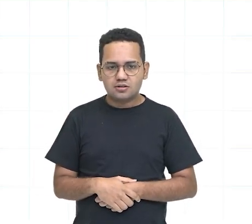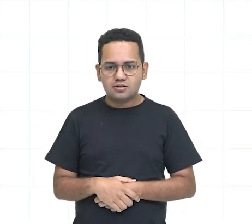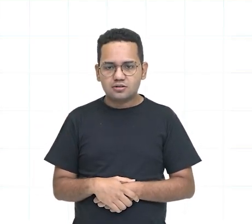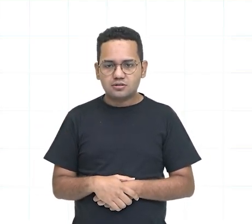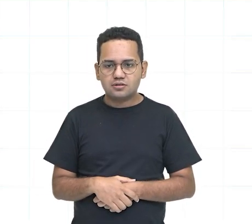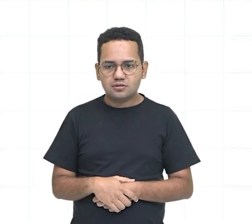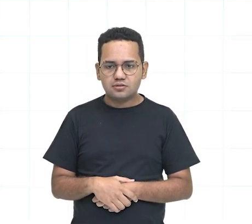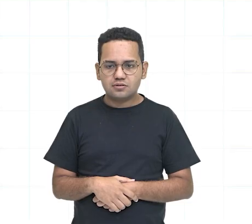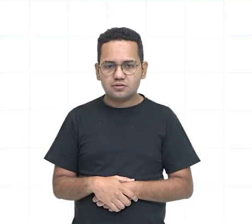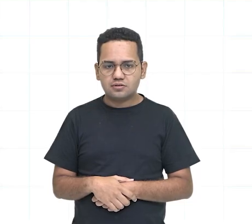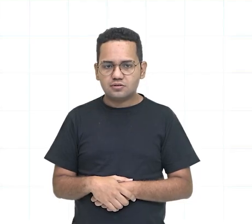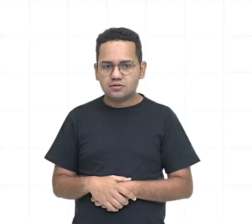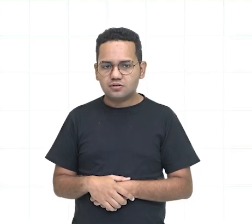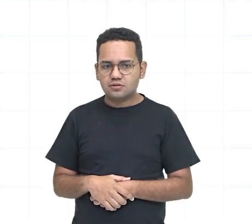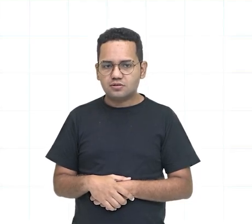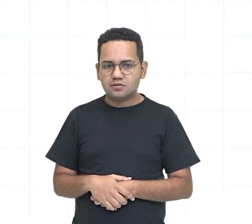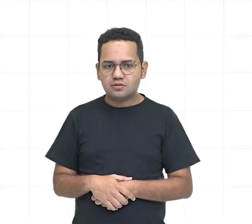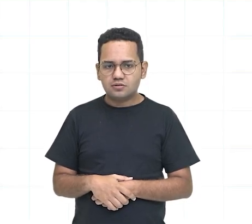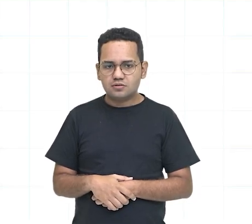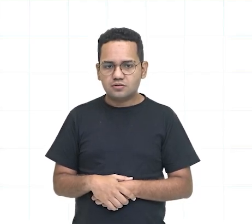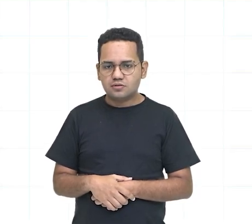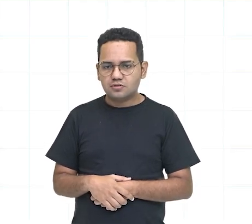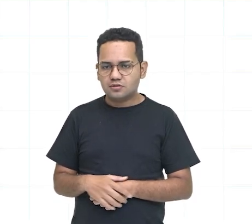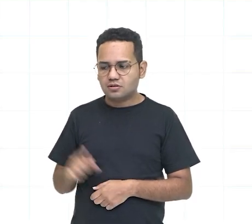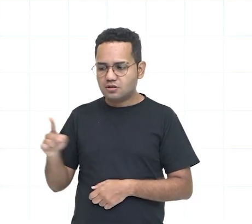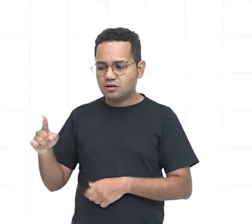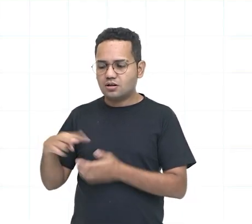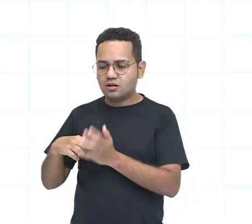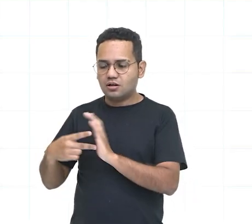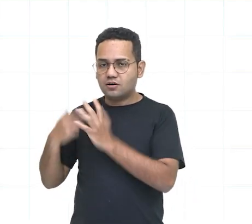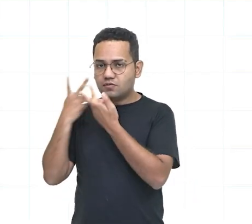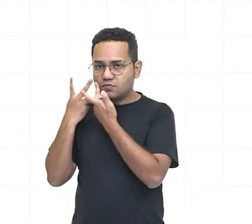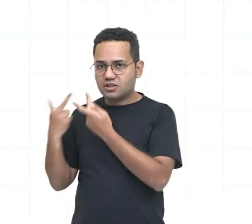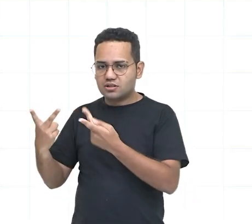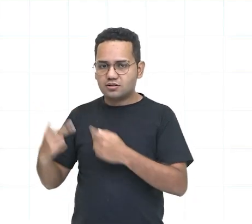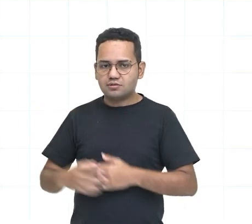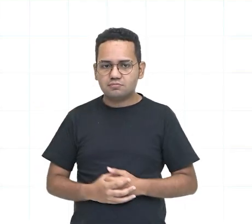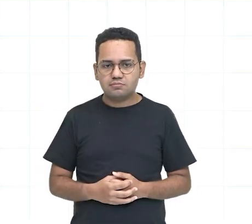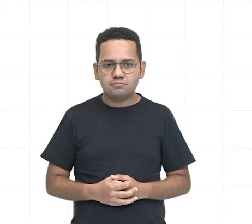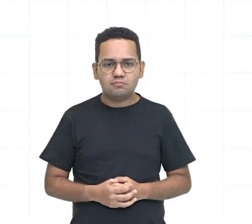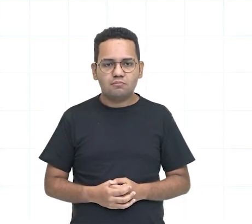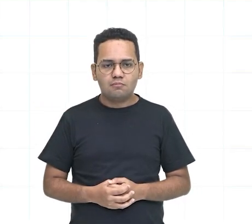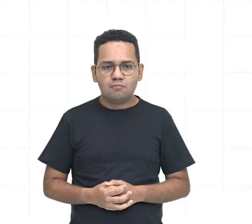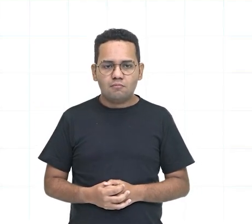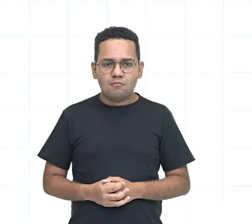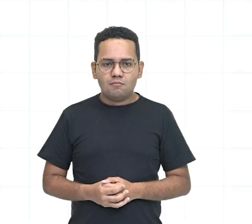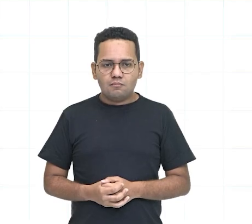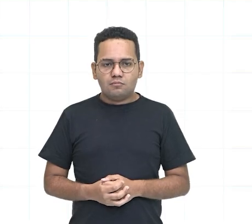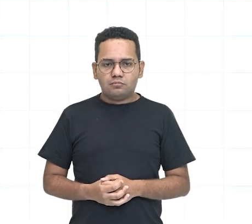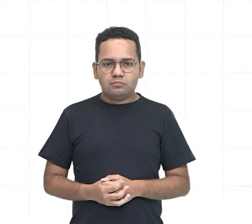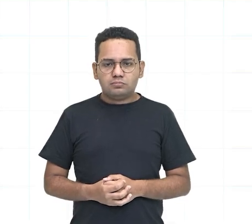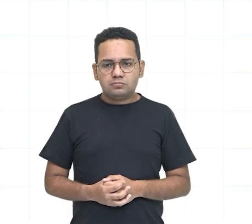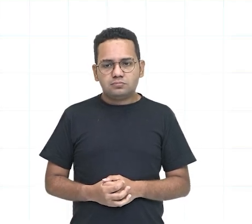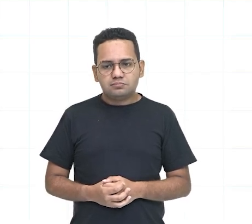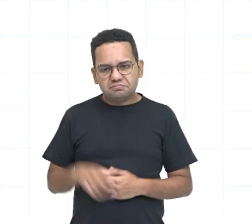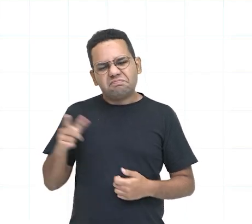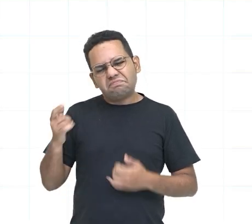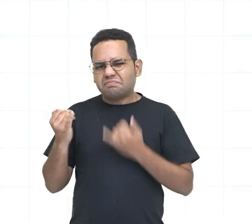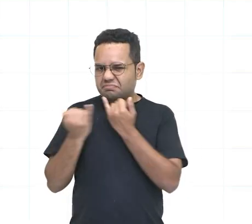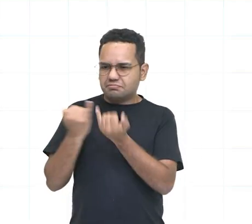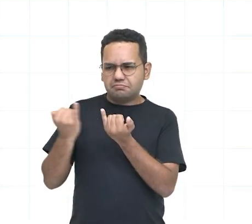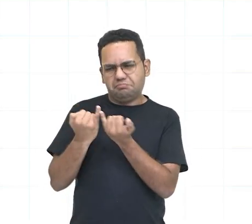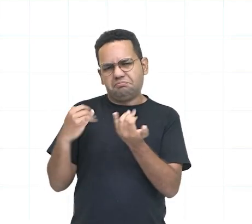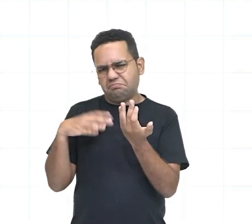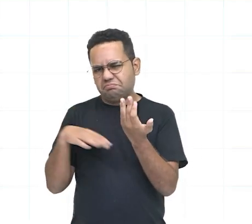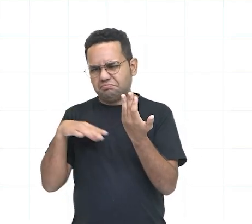visit. Então, o passado, né? E o seu significado é visitar, ele é um verbo cognato, né? Uma palavra